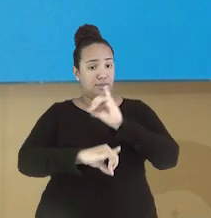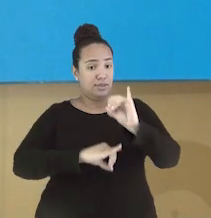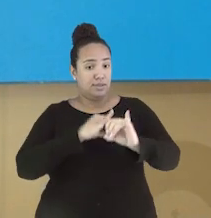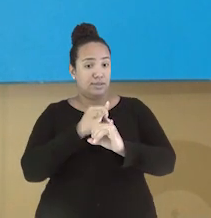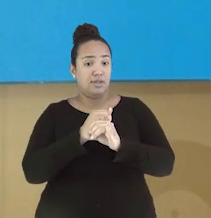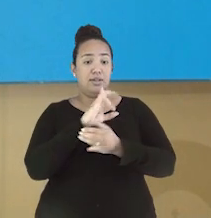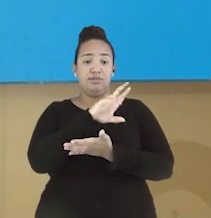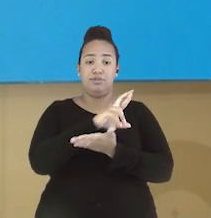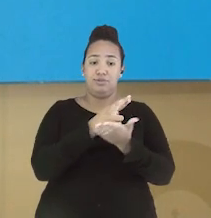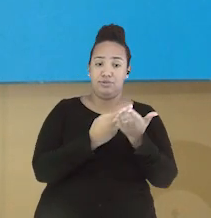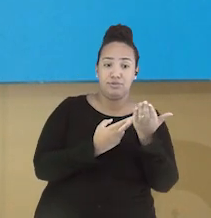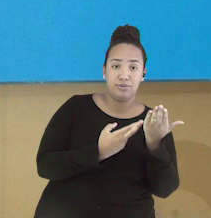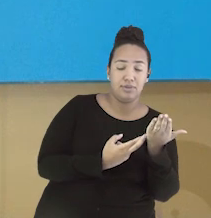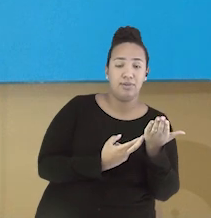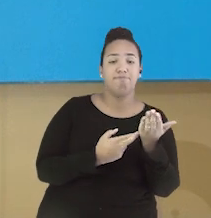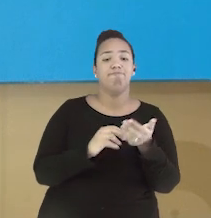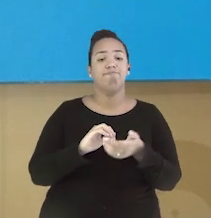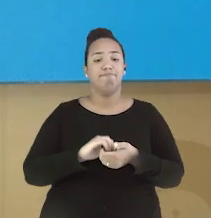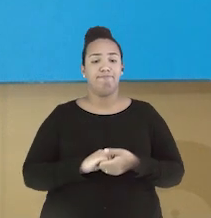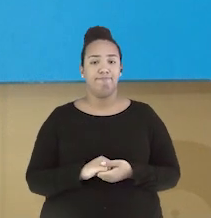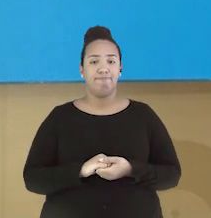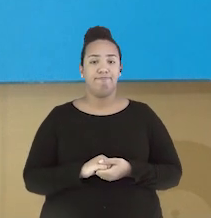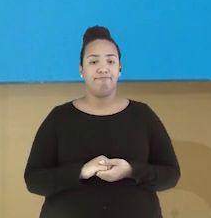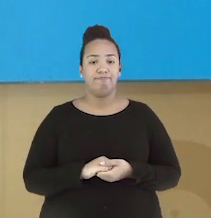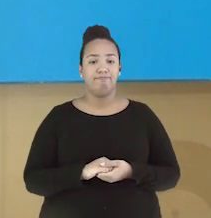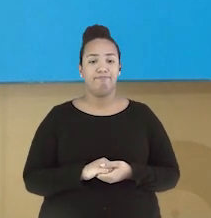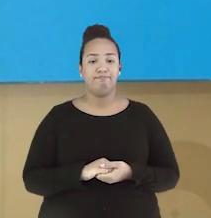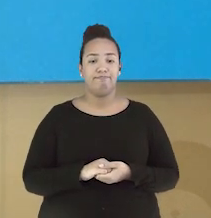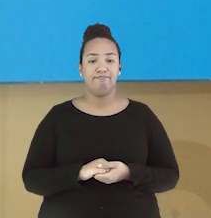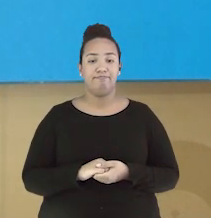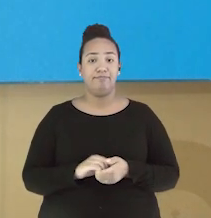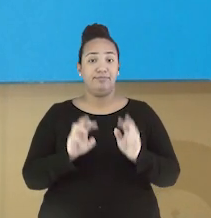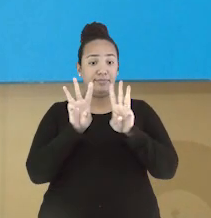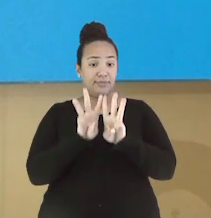jornais, revistas, folhetos,